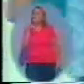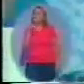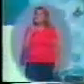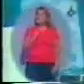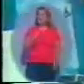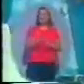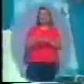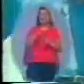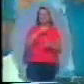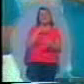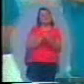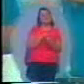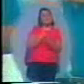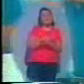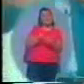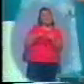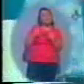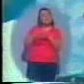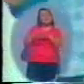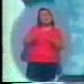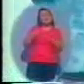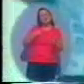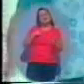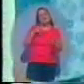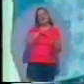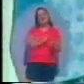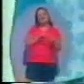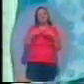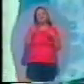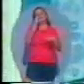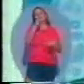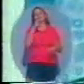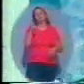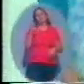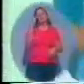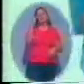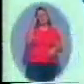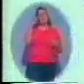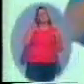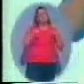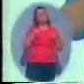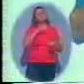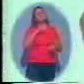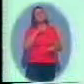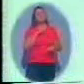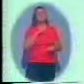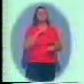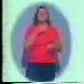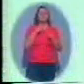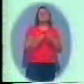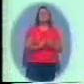Dá tempo ao tempo. Seja paciente. Você não é paciente com